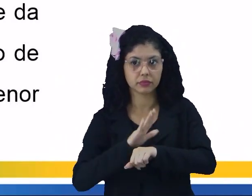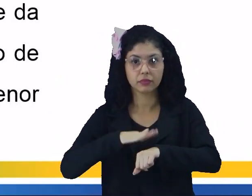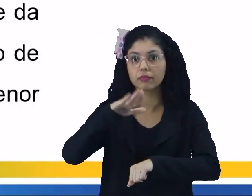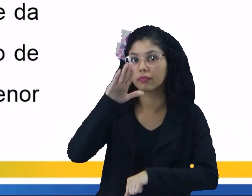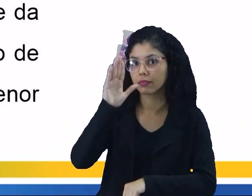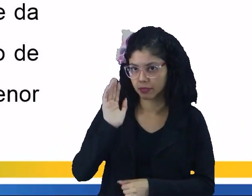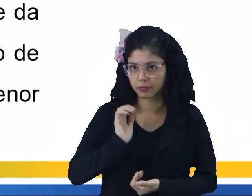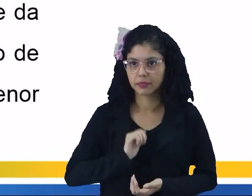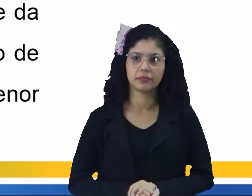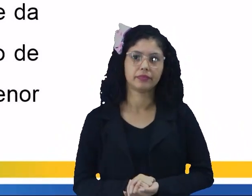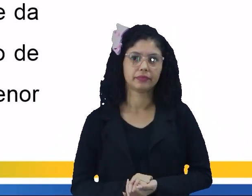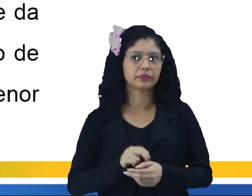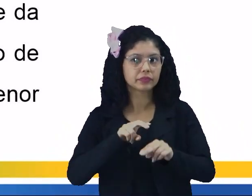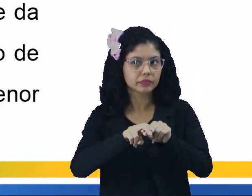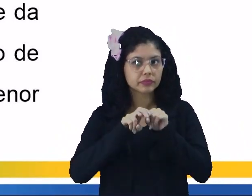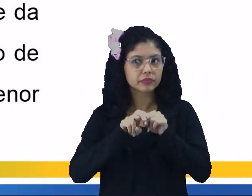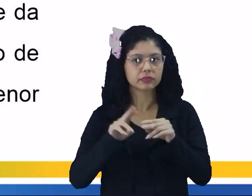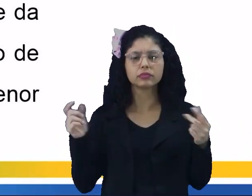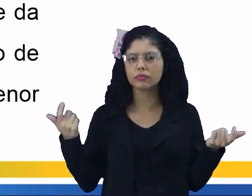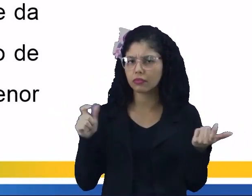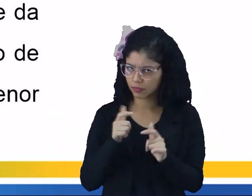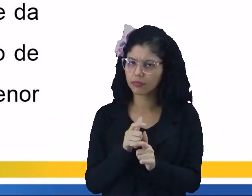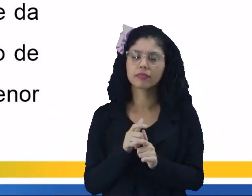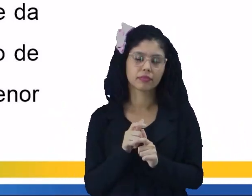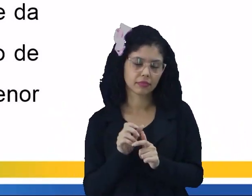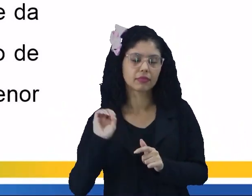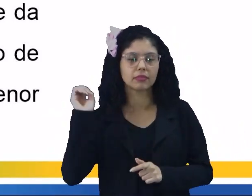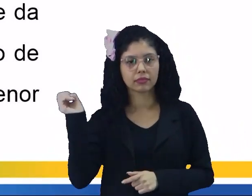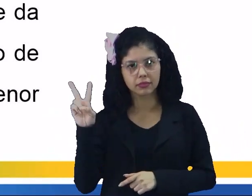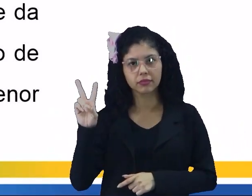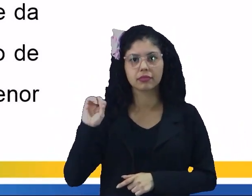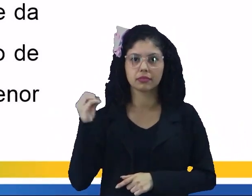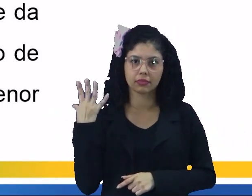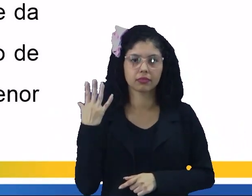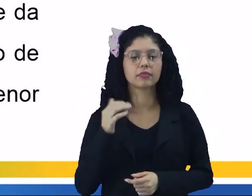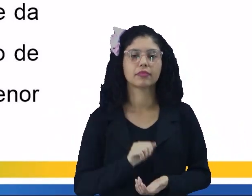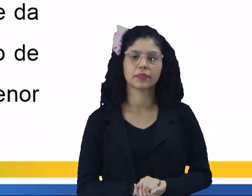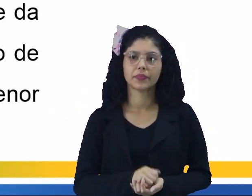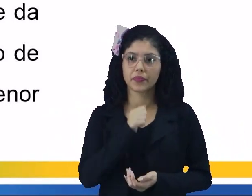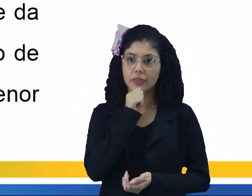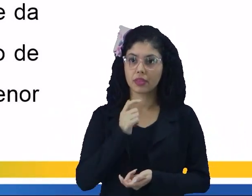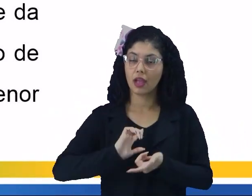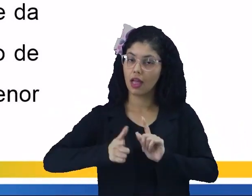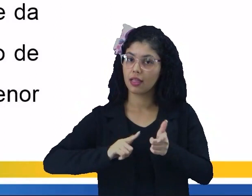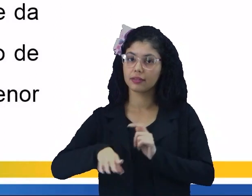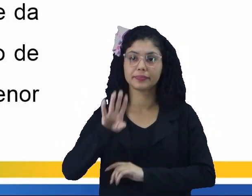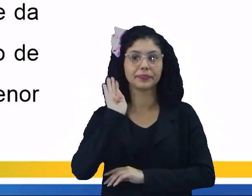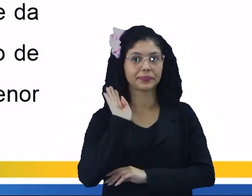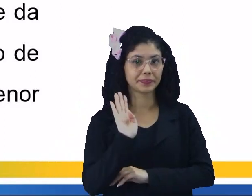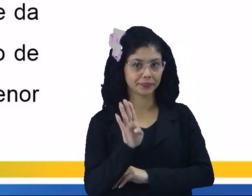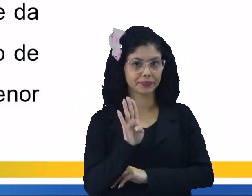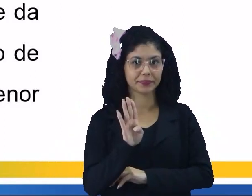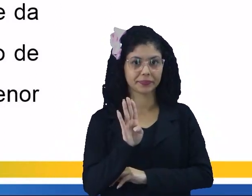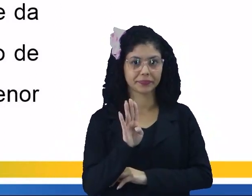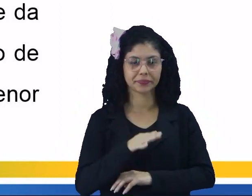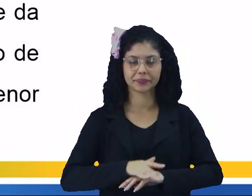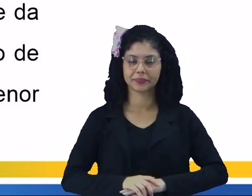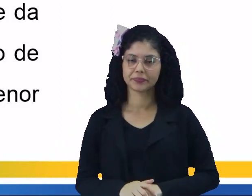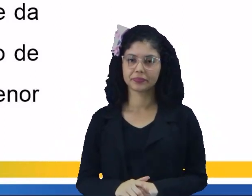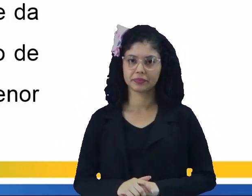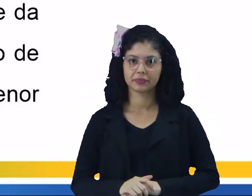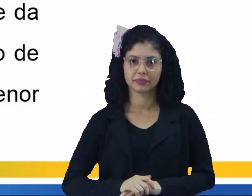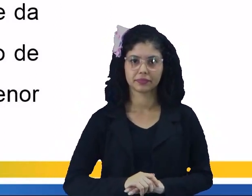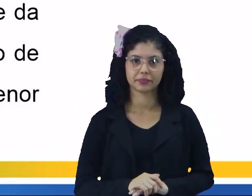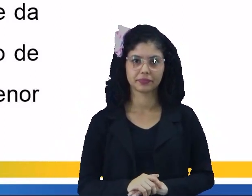aceleração máxima e, portanto, o de menor risco de lesão. Então, a alternativa para nós marcarmos na questão é a